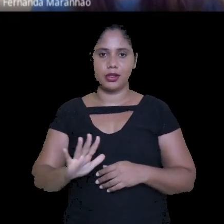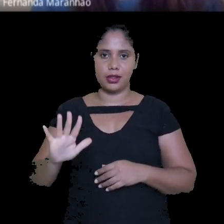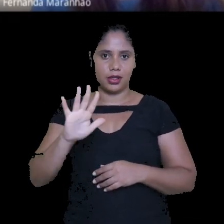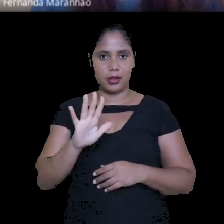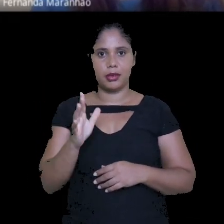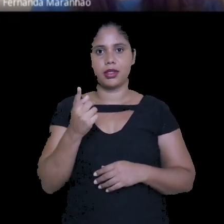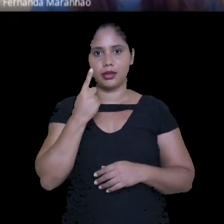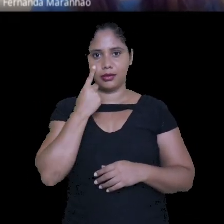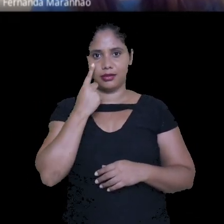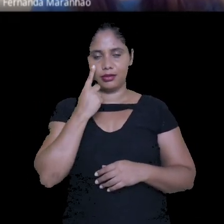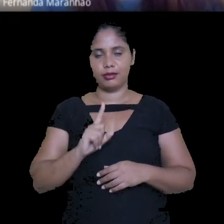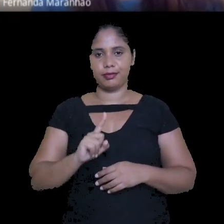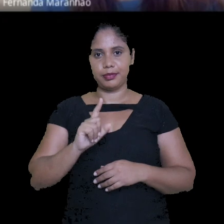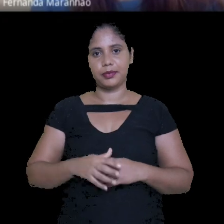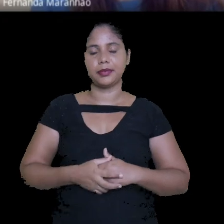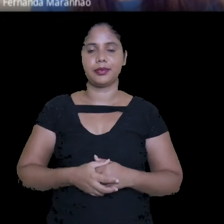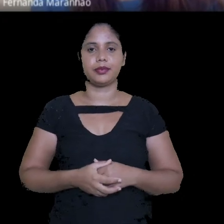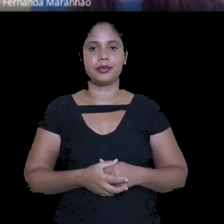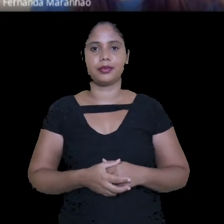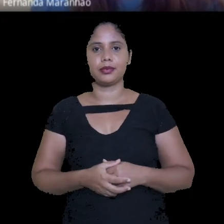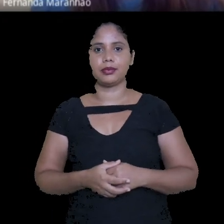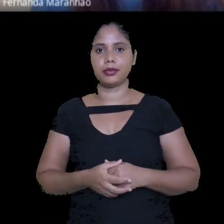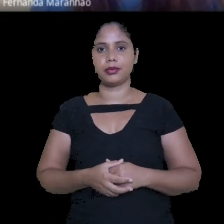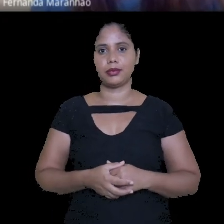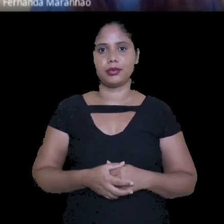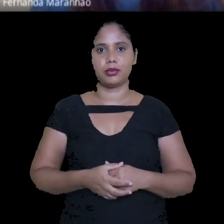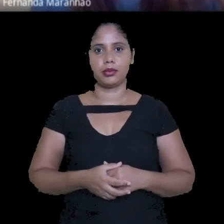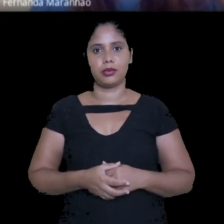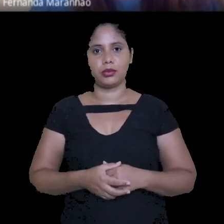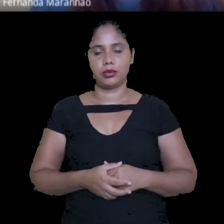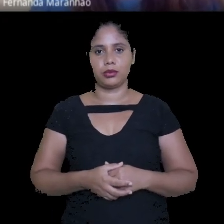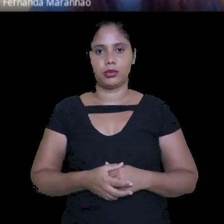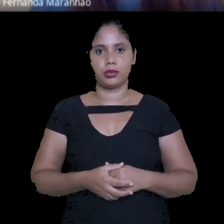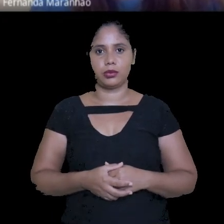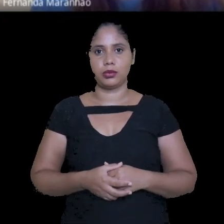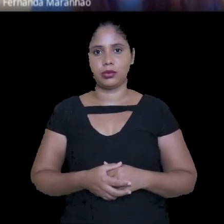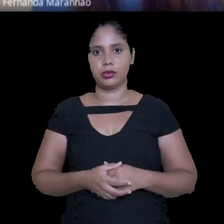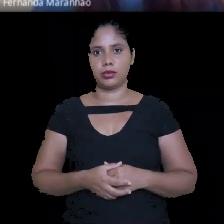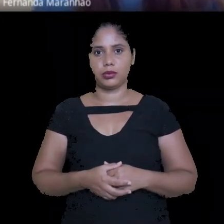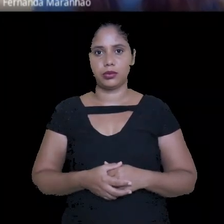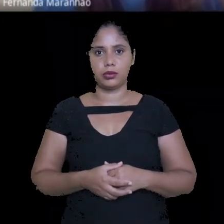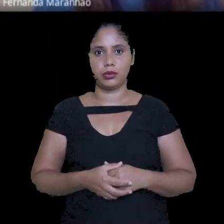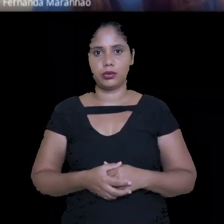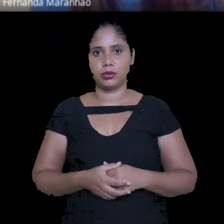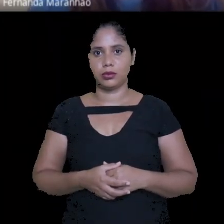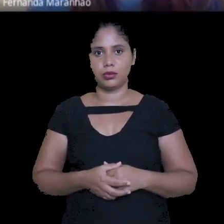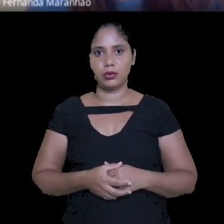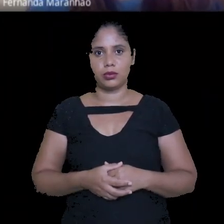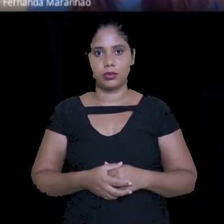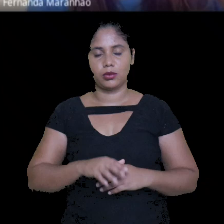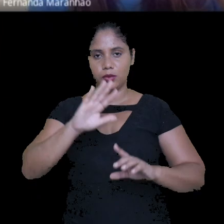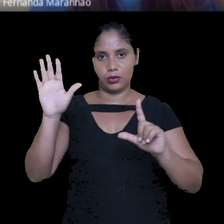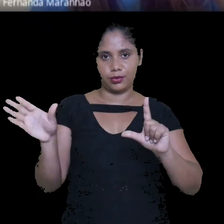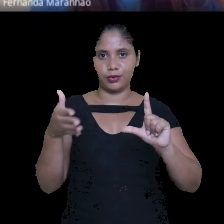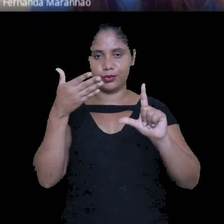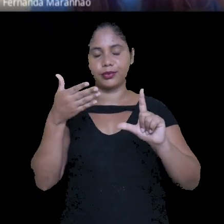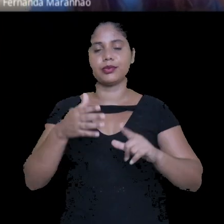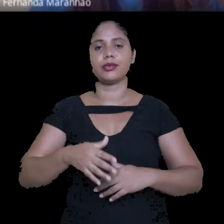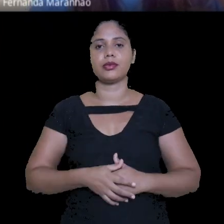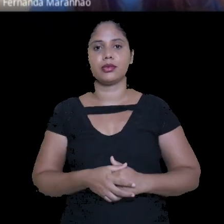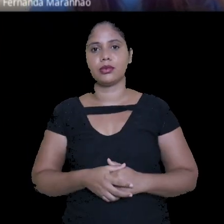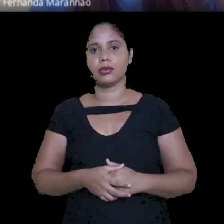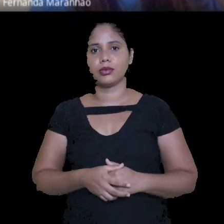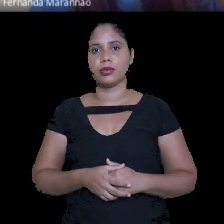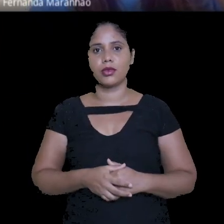da configuração do nosso curso. Vamos ao próximo slide. Nesse slide, eu me